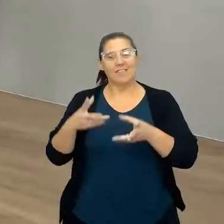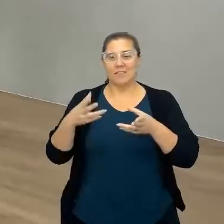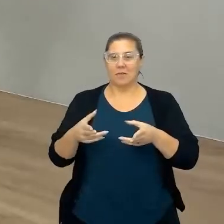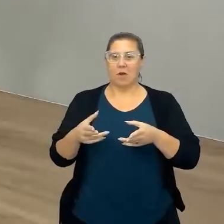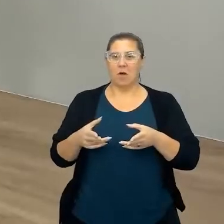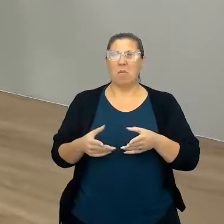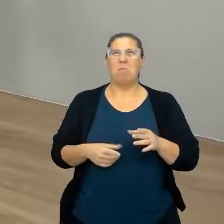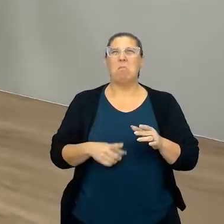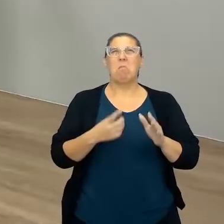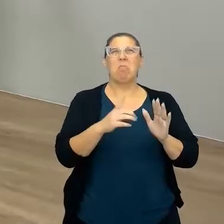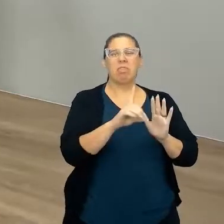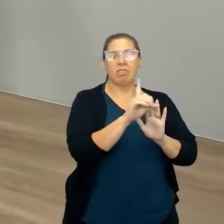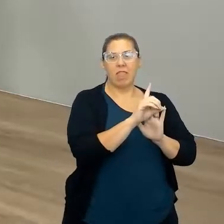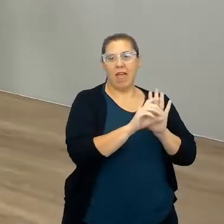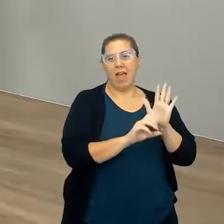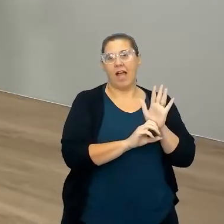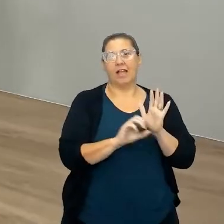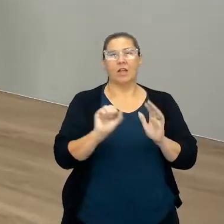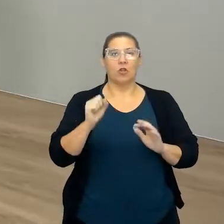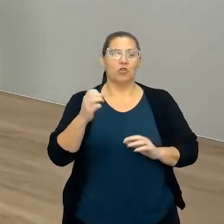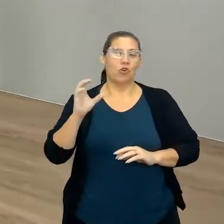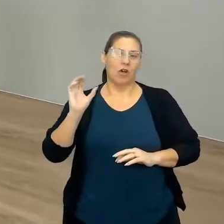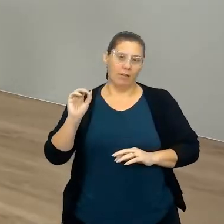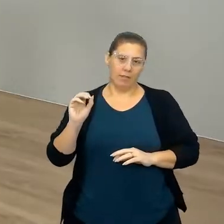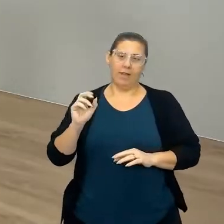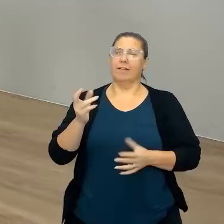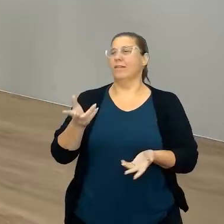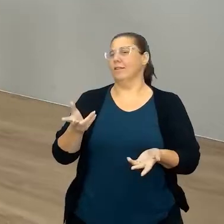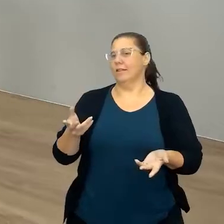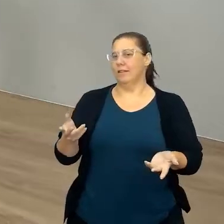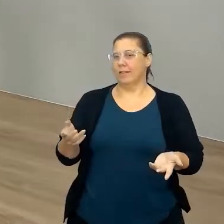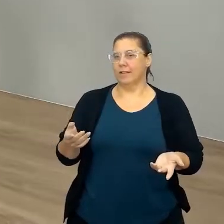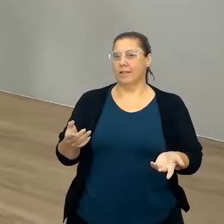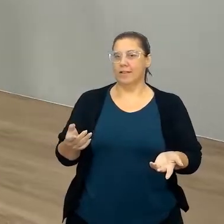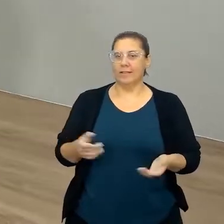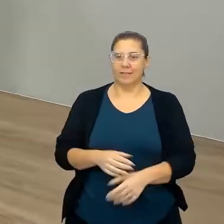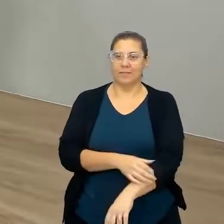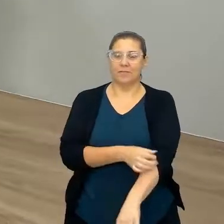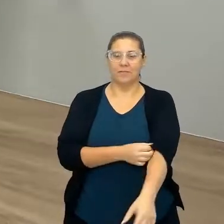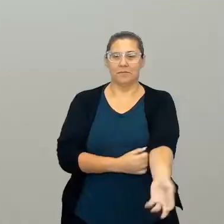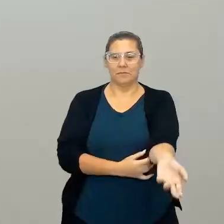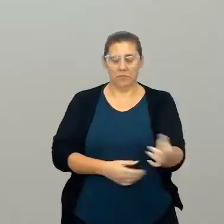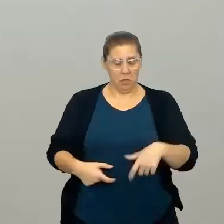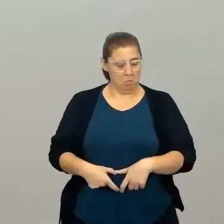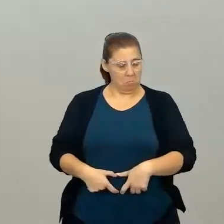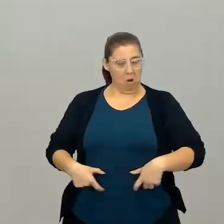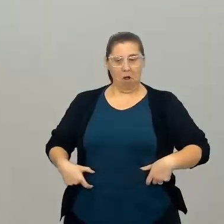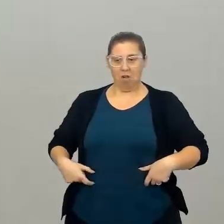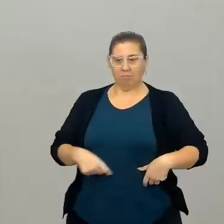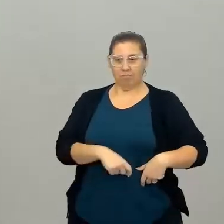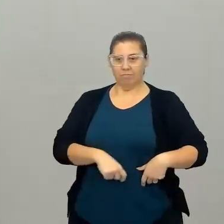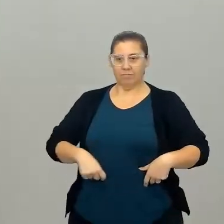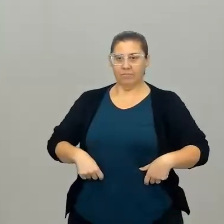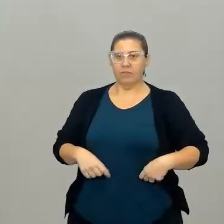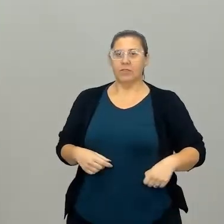década de 80 era clássico. Eu vivia a década de 80. Era Eu também. mullets, pochete, gravata de crochê, cada